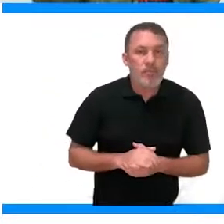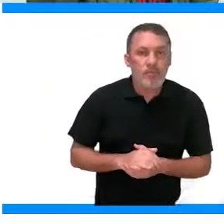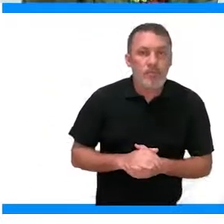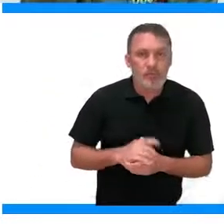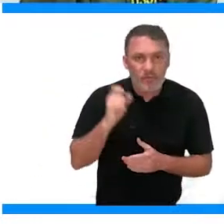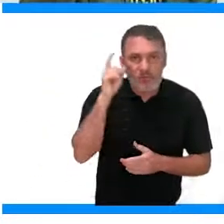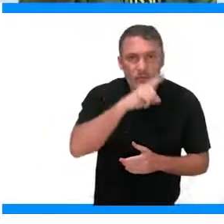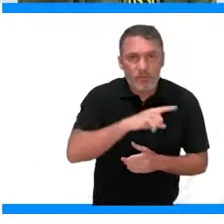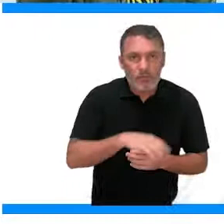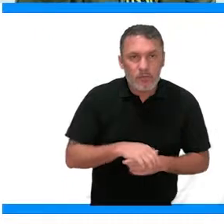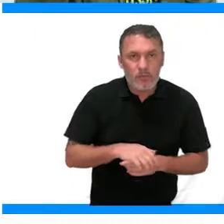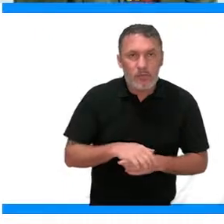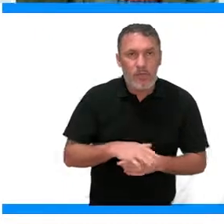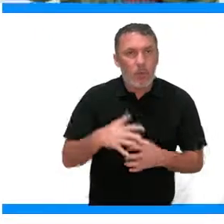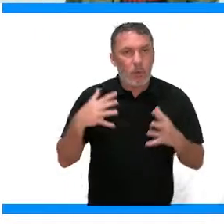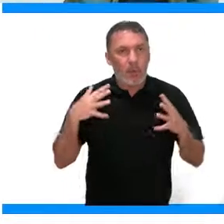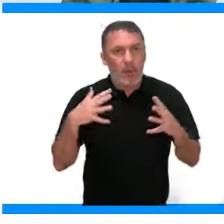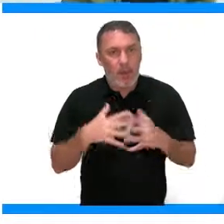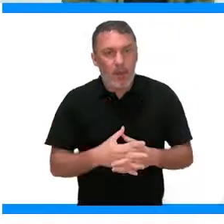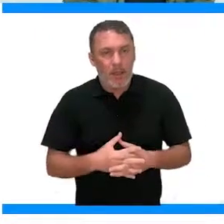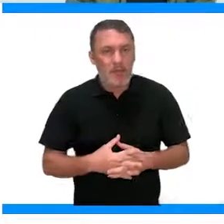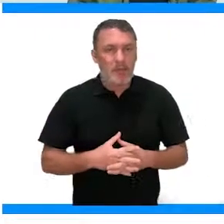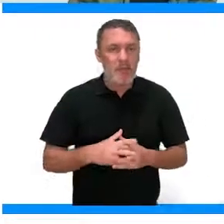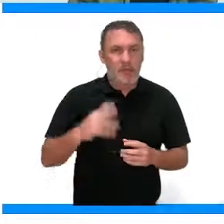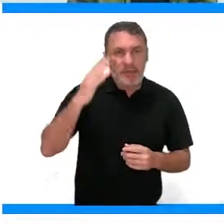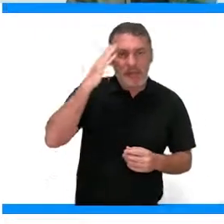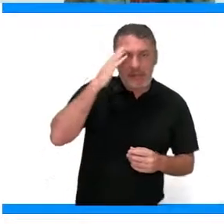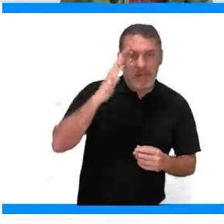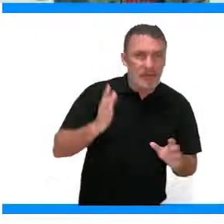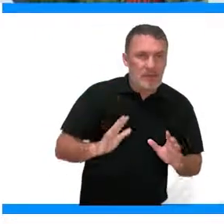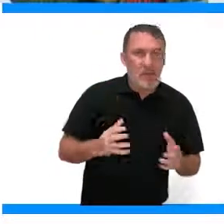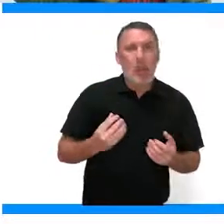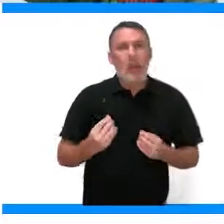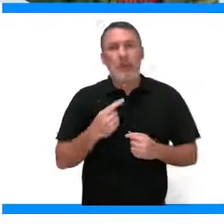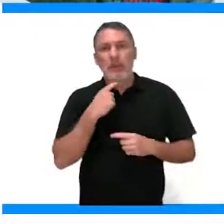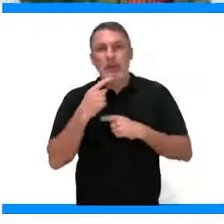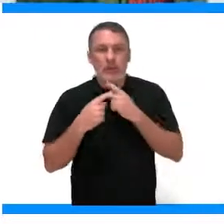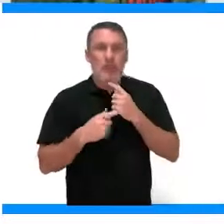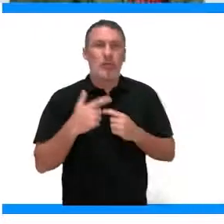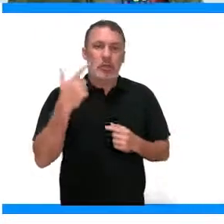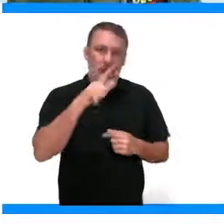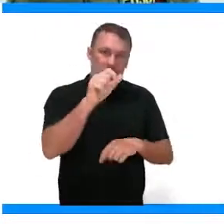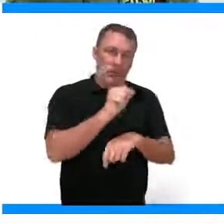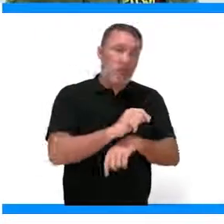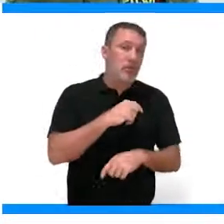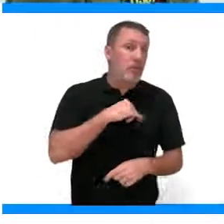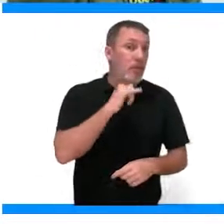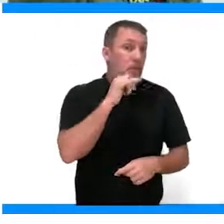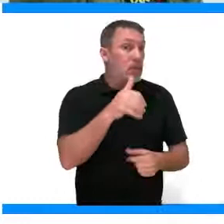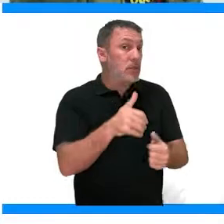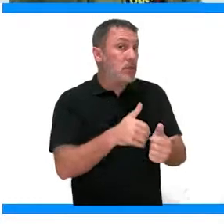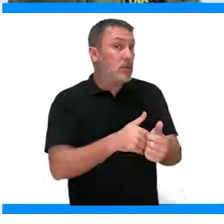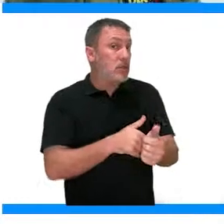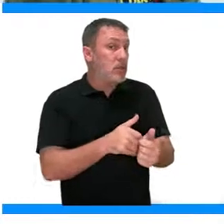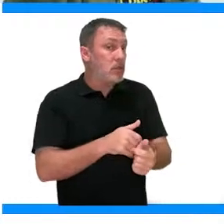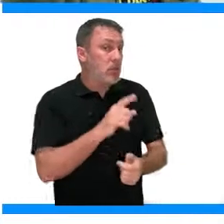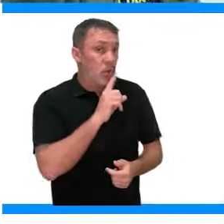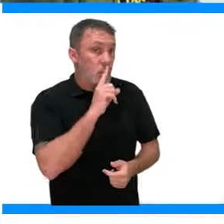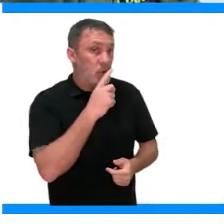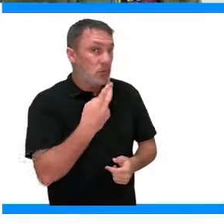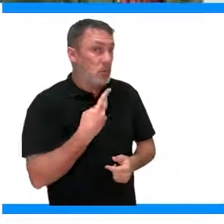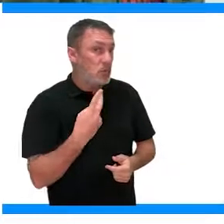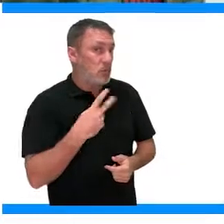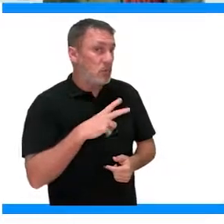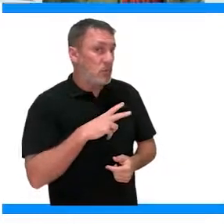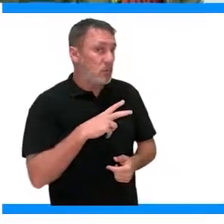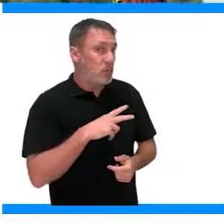Achou meio complicado? Ainda não pegou a visão? Sabe o que você faz? Segredo. Eu vou contar um segredo, mas só para você. Não conta para ninguém,